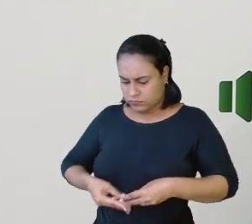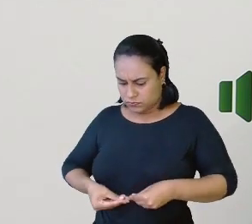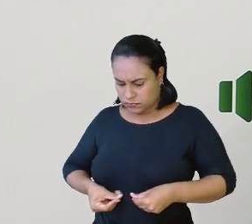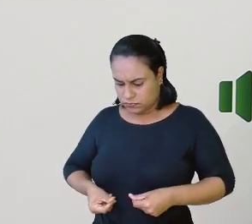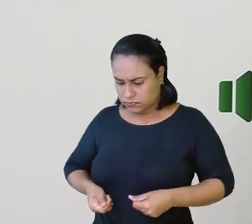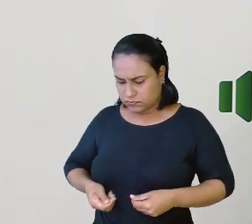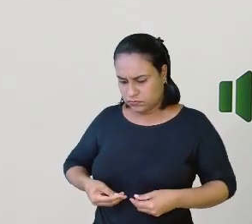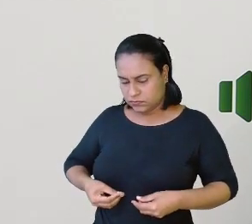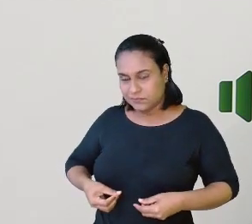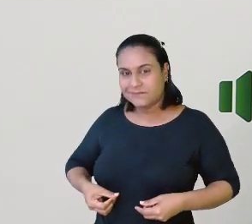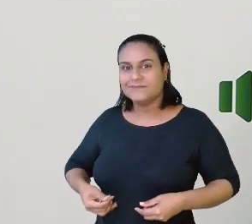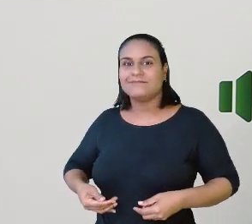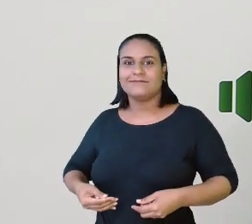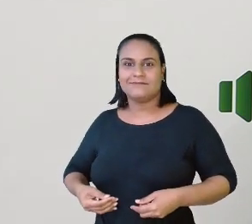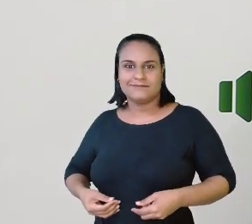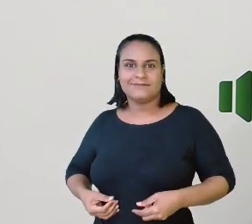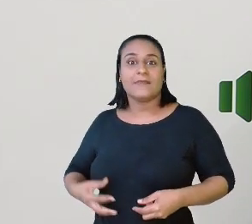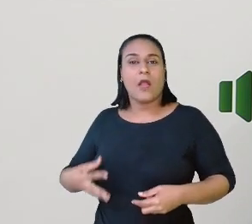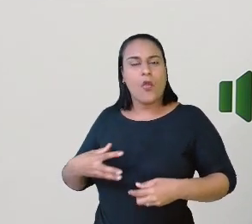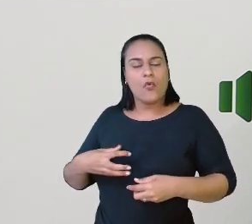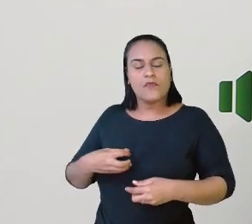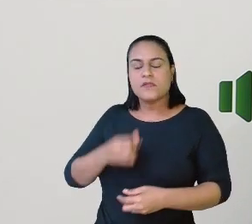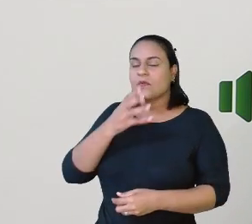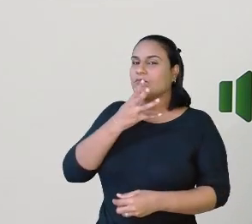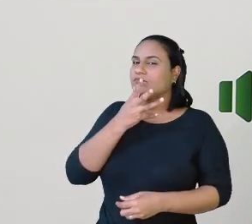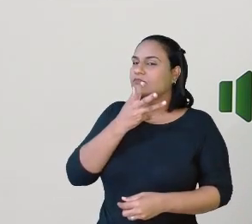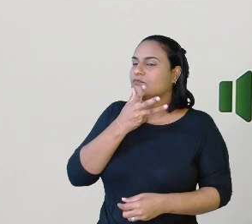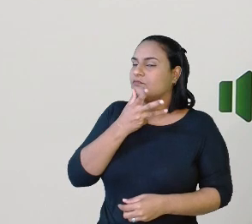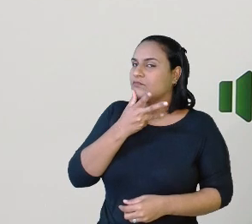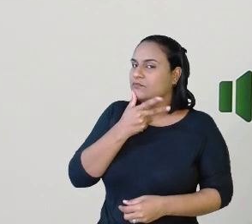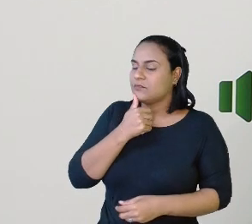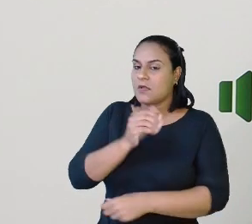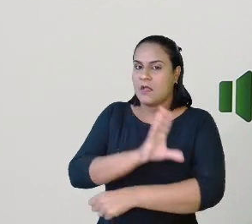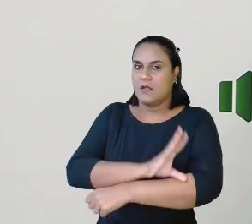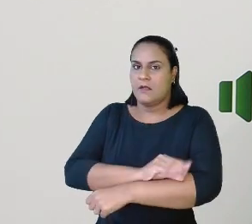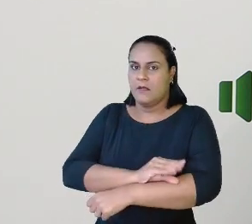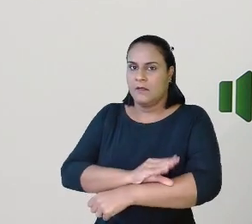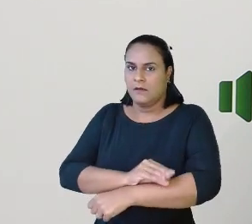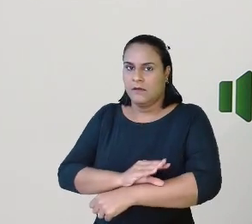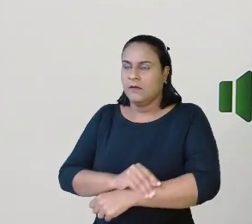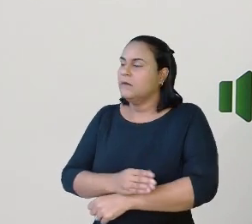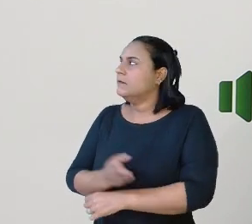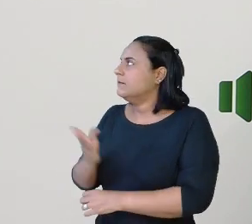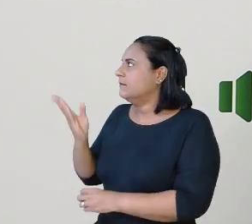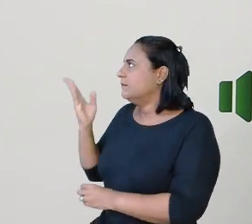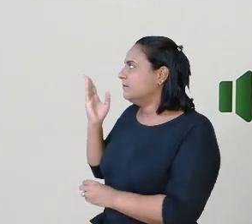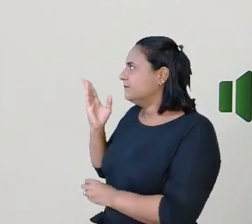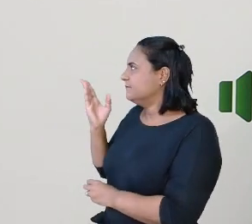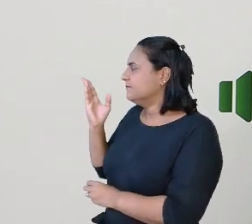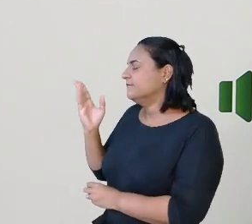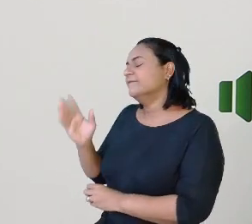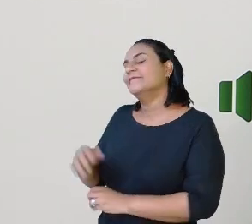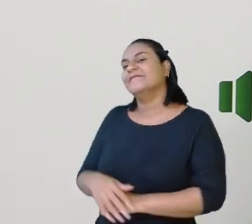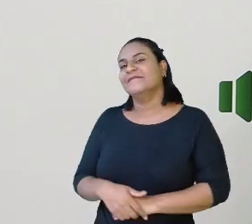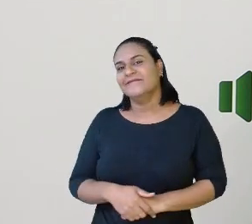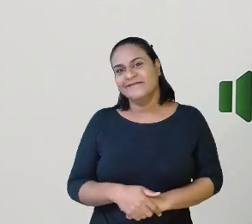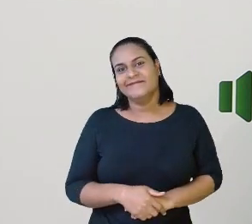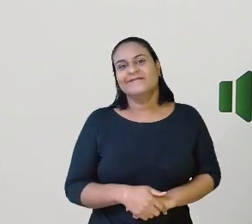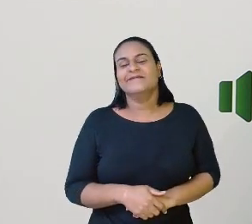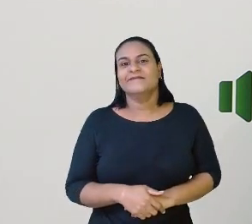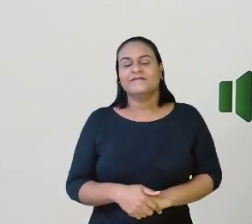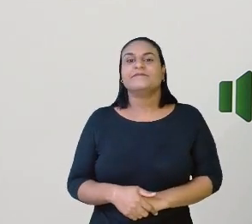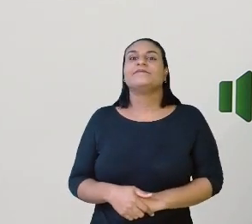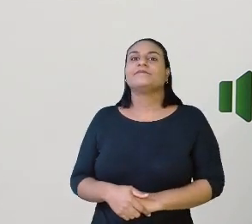contração ela é lenta. Esses são os músculos, os tecidos que nós temos musculares. O